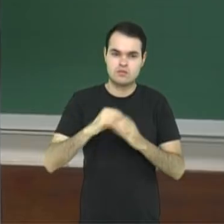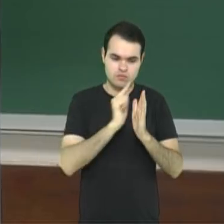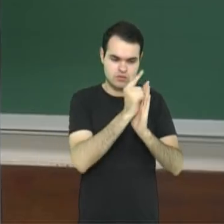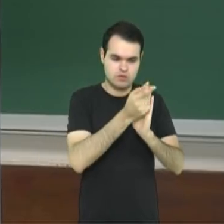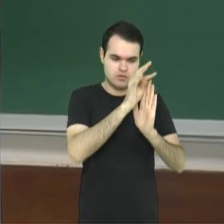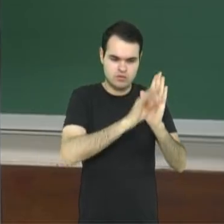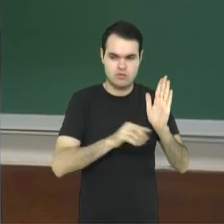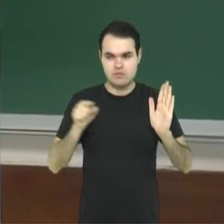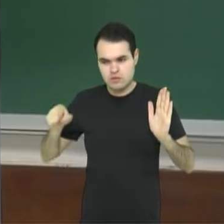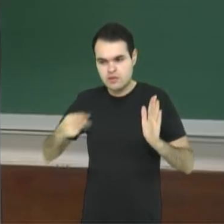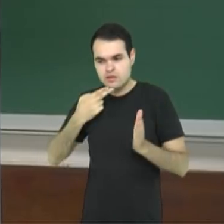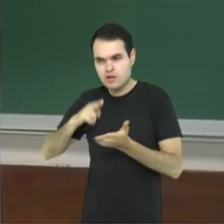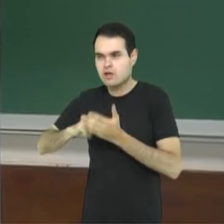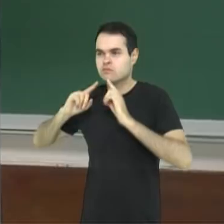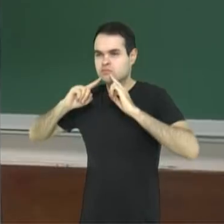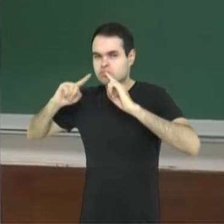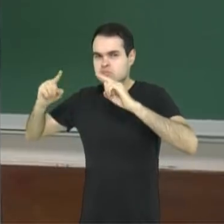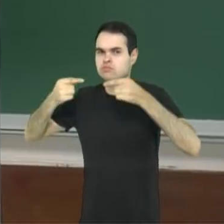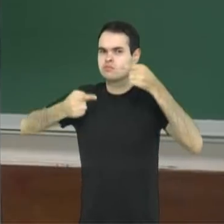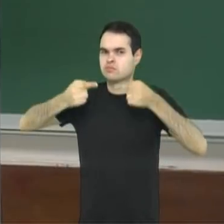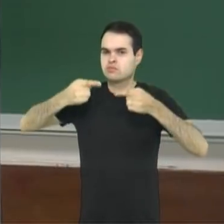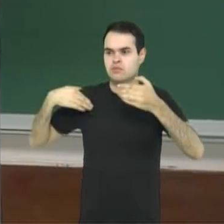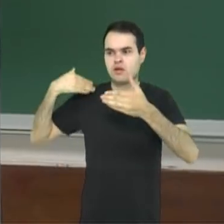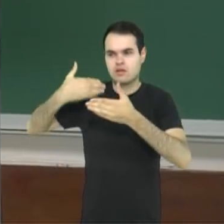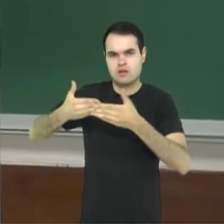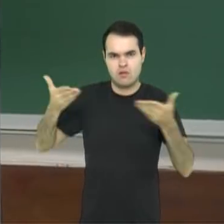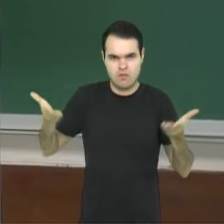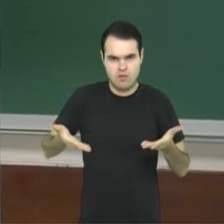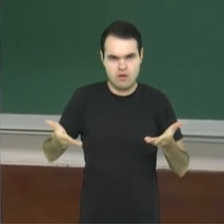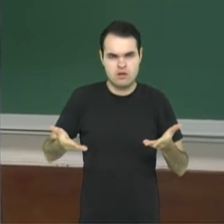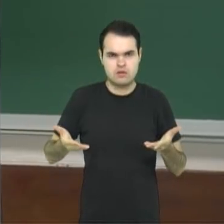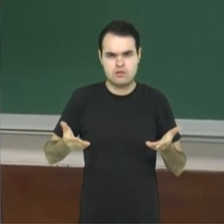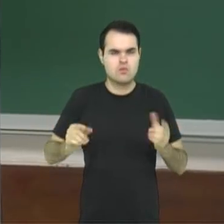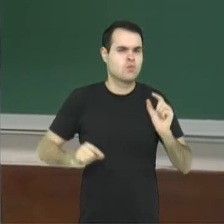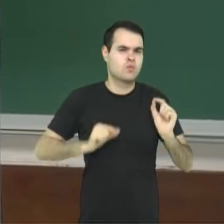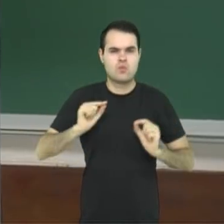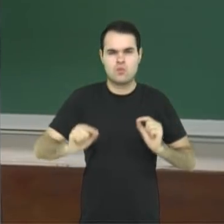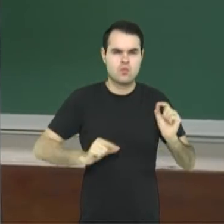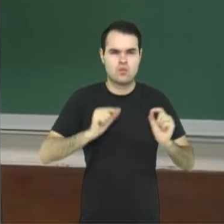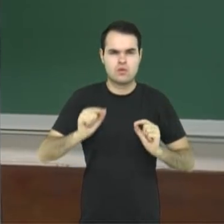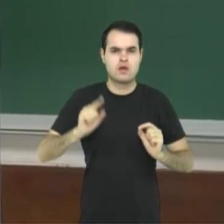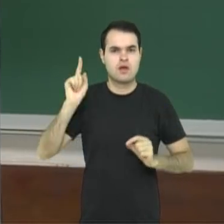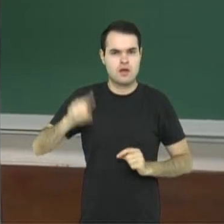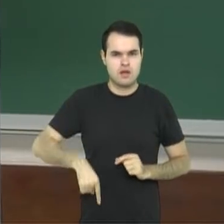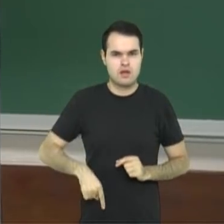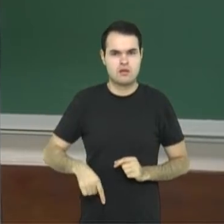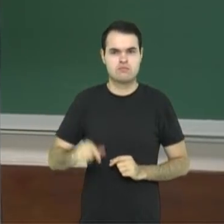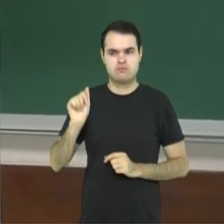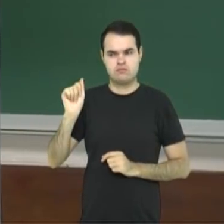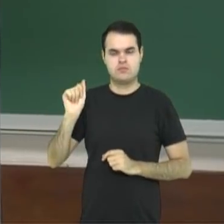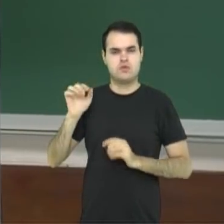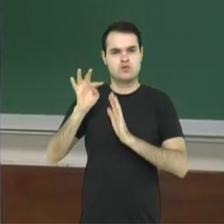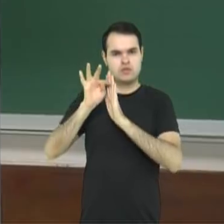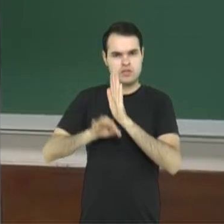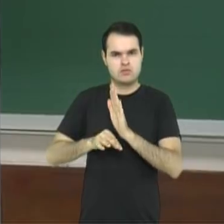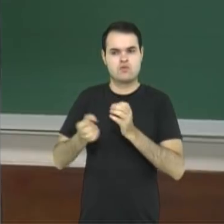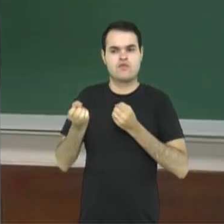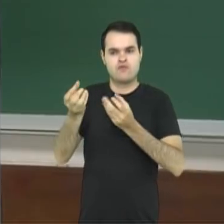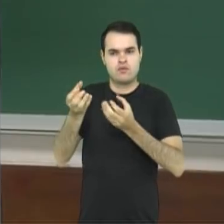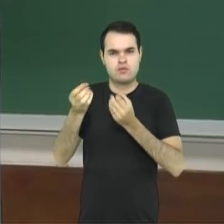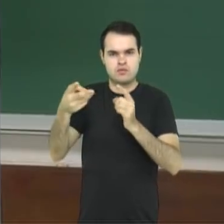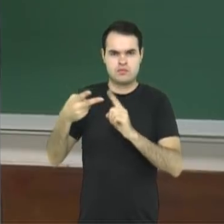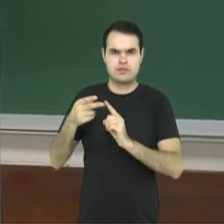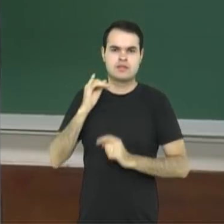gênero textual, tendo em vista o que a gente discutiu até o momento, será que eu posso considerar um texto informativo, narrativo